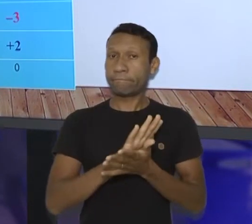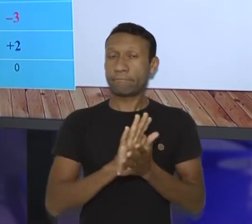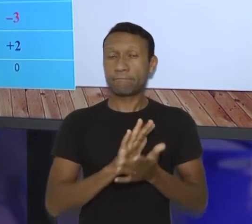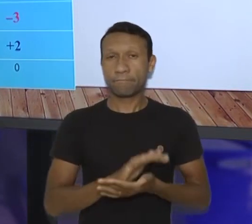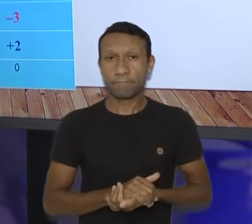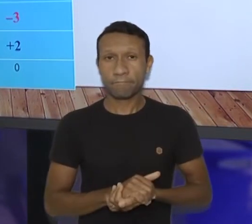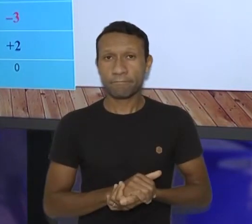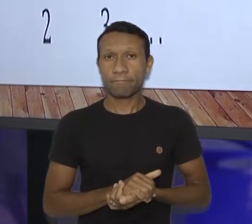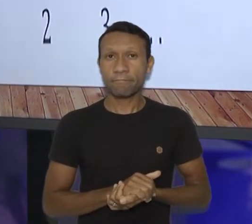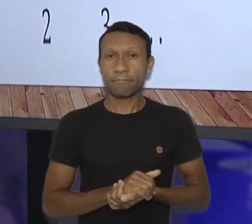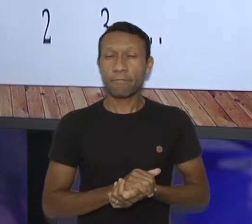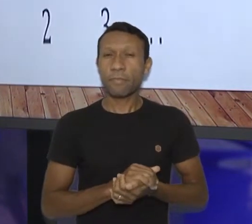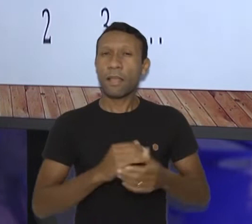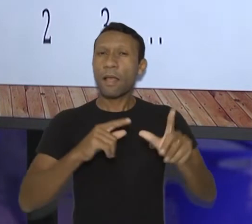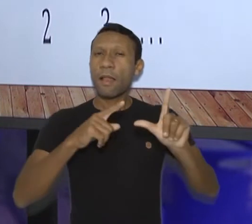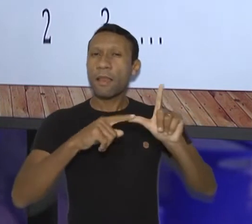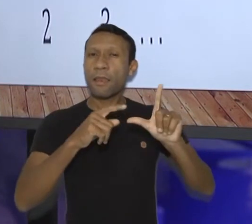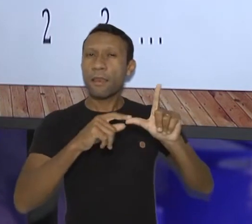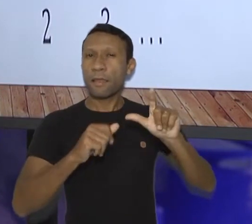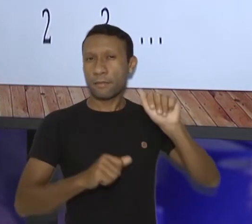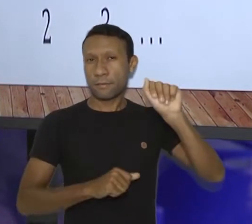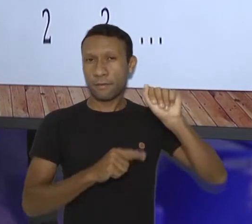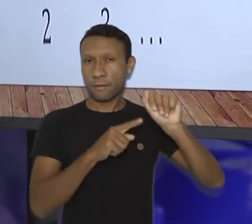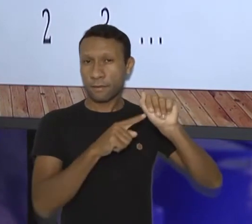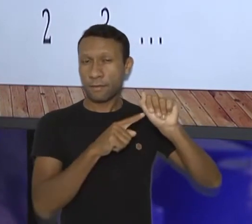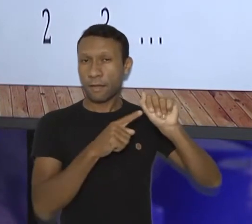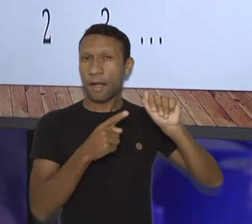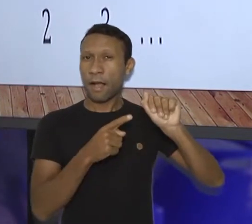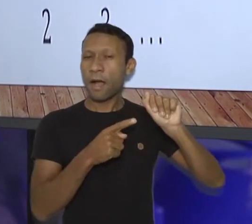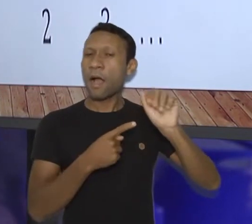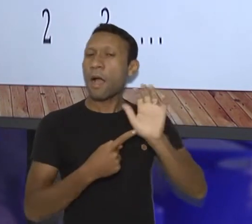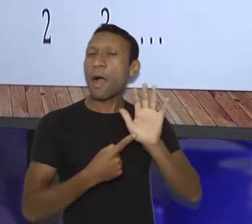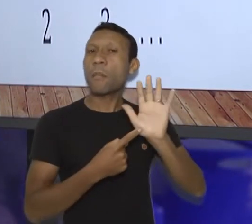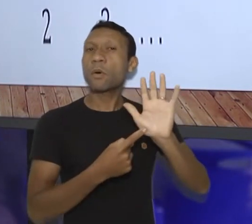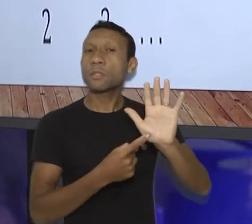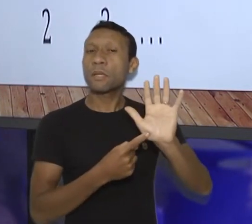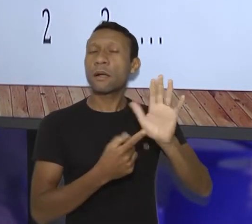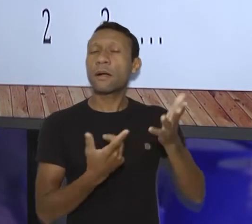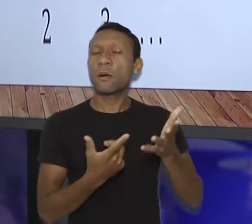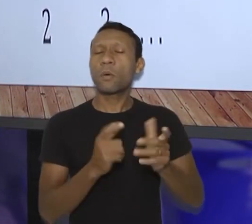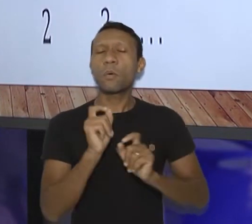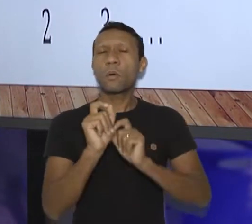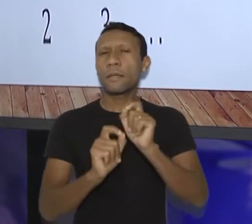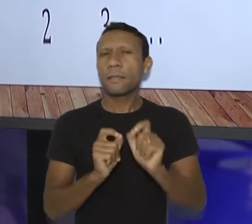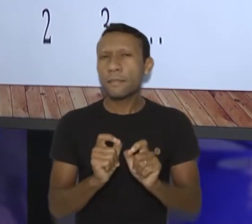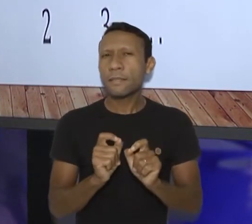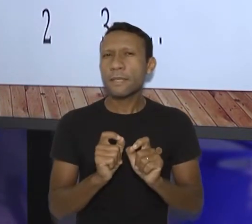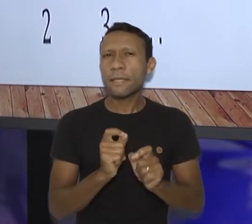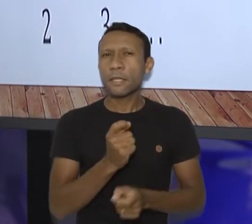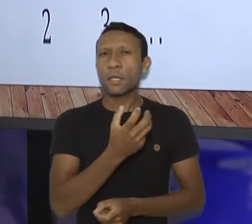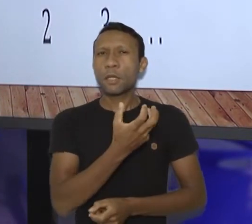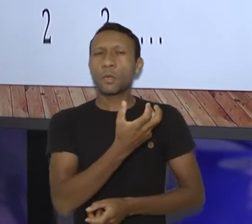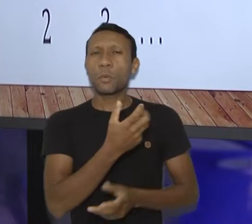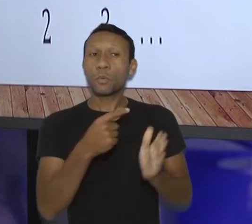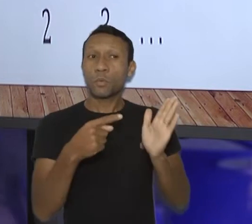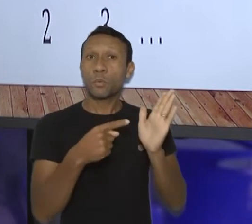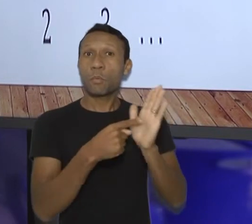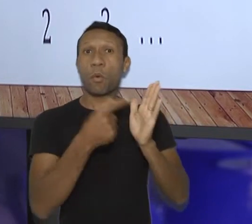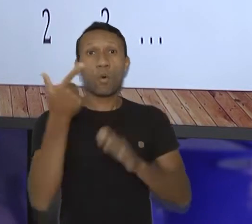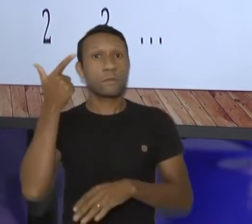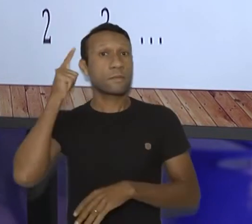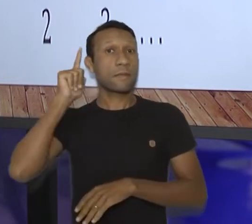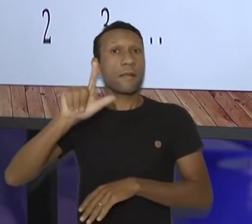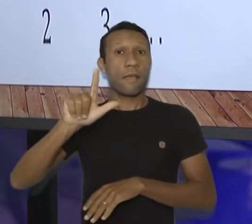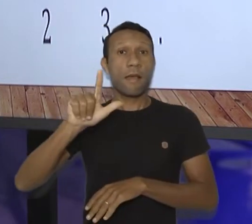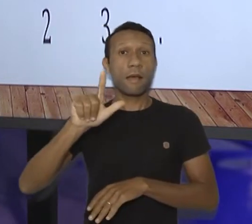A letra A pede para você representar na reta numérica os pontos obtidos representados